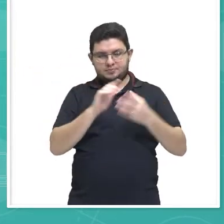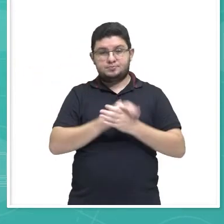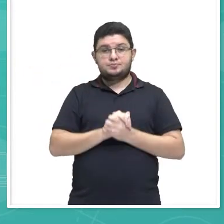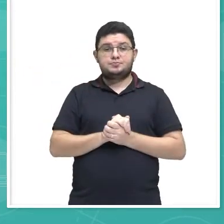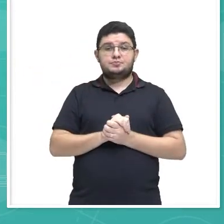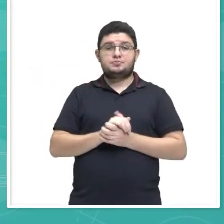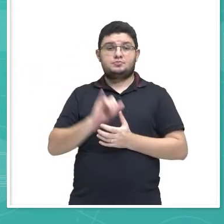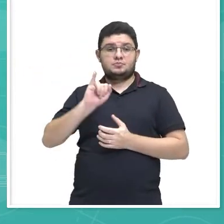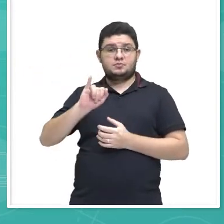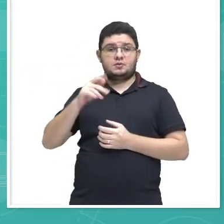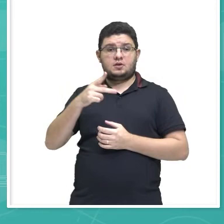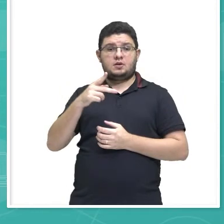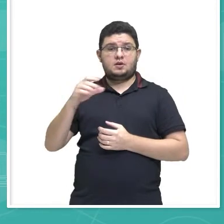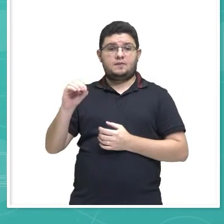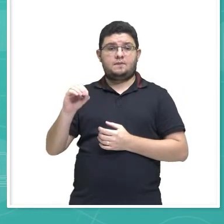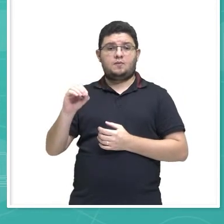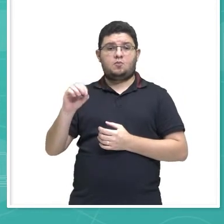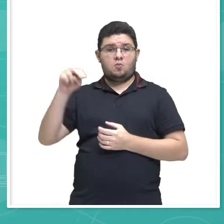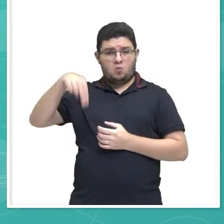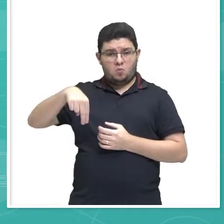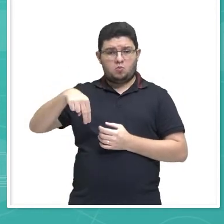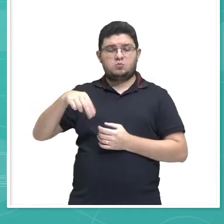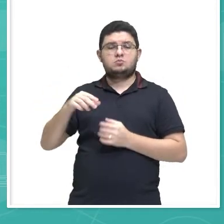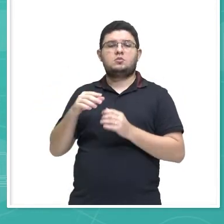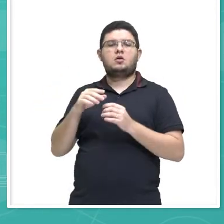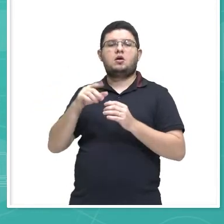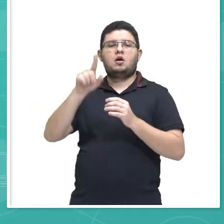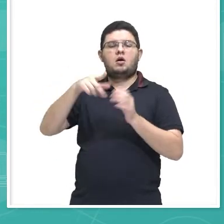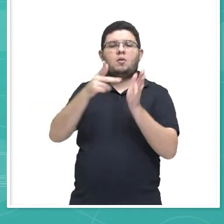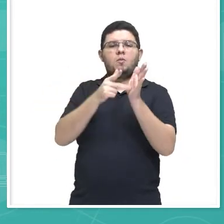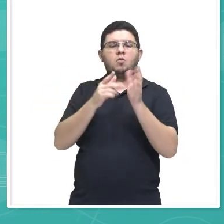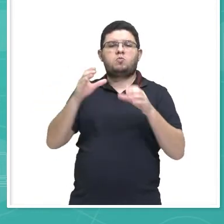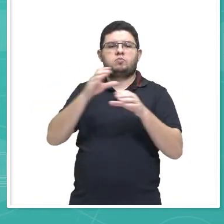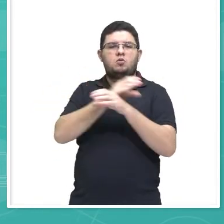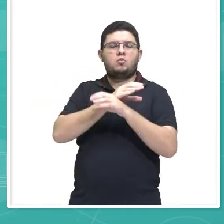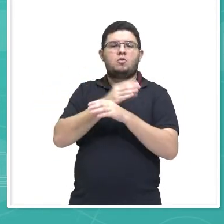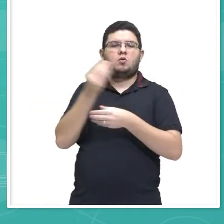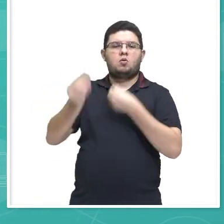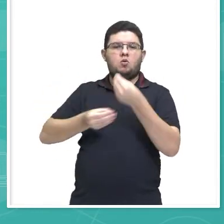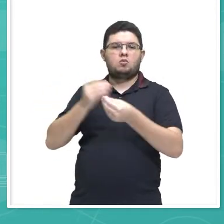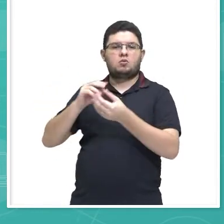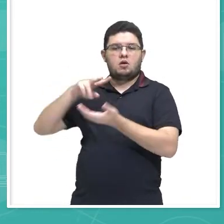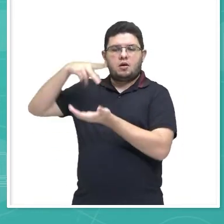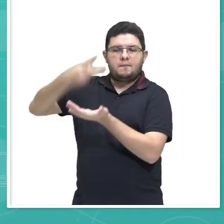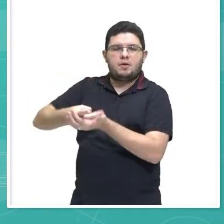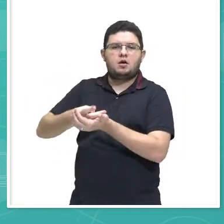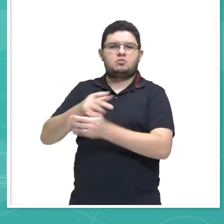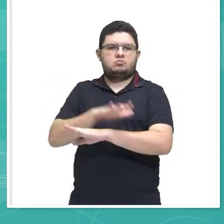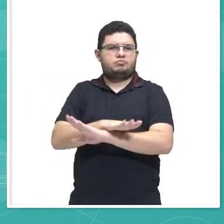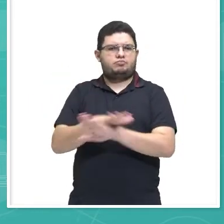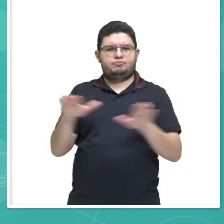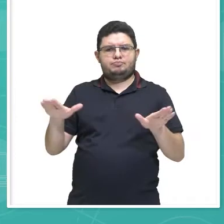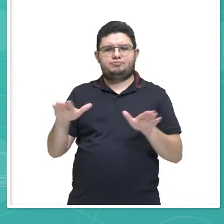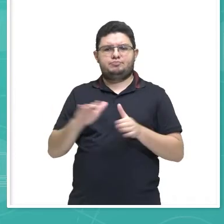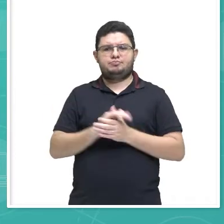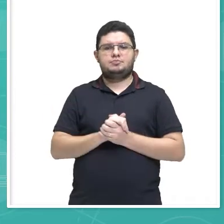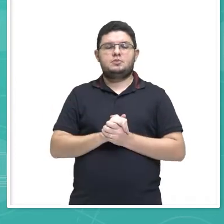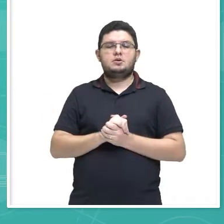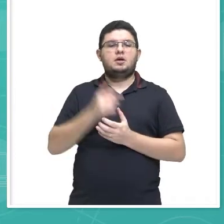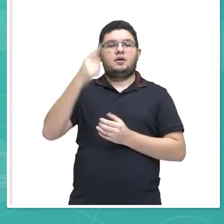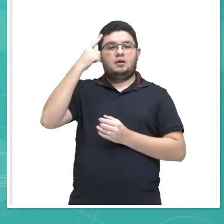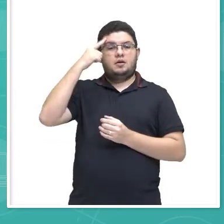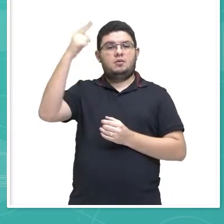Ippon, que é o ponto completo, é a forma de nocaute do judô. Como que acontece isso? Não é um nocaute que